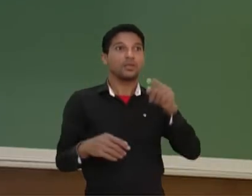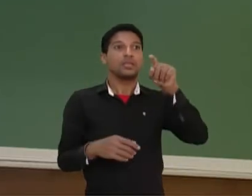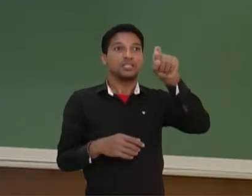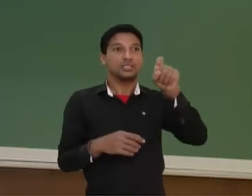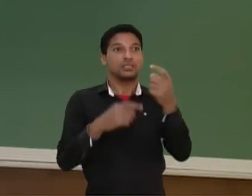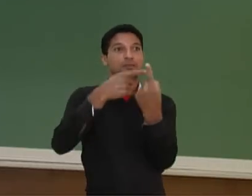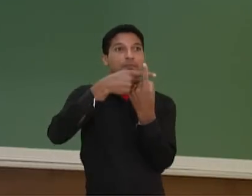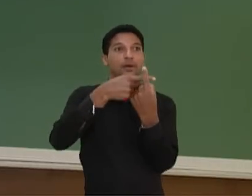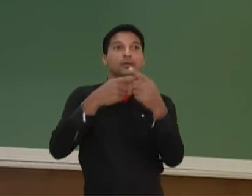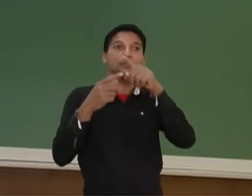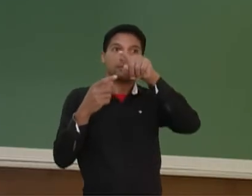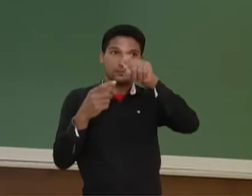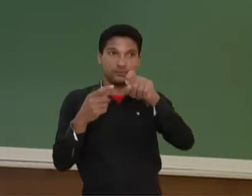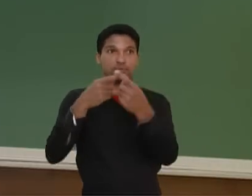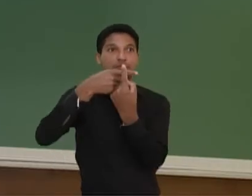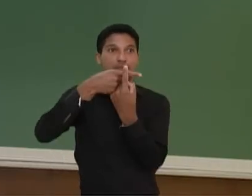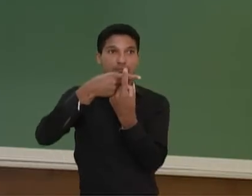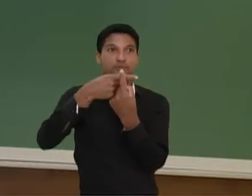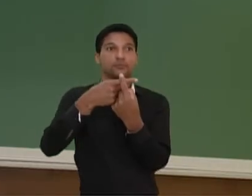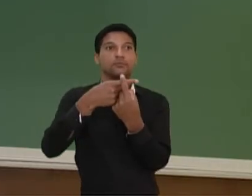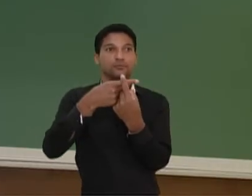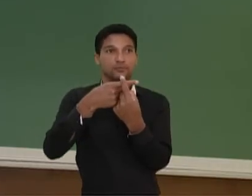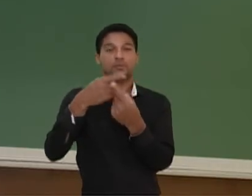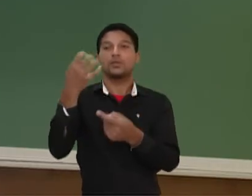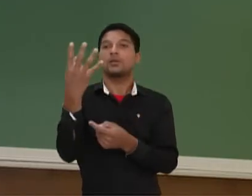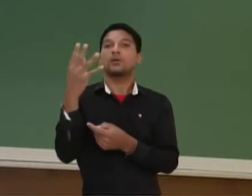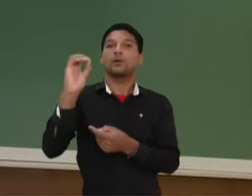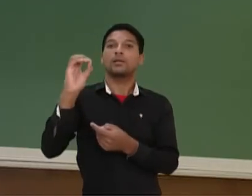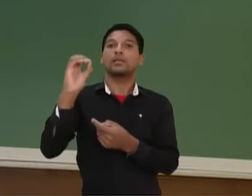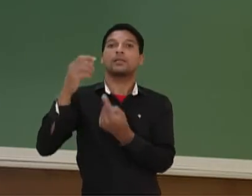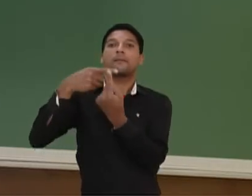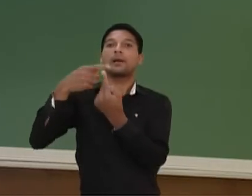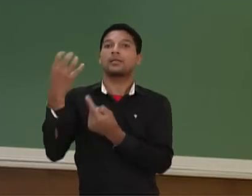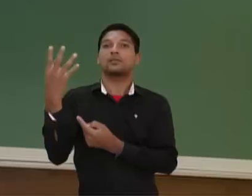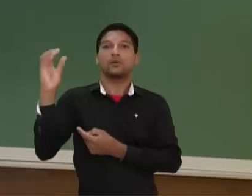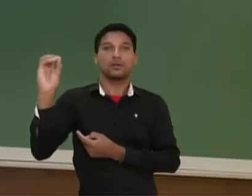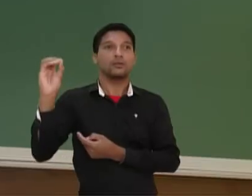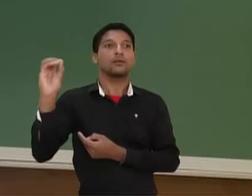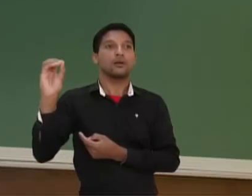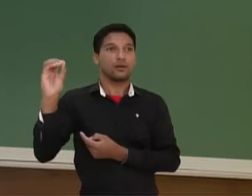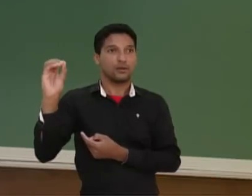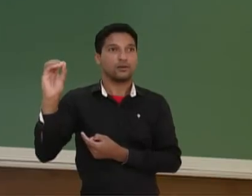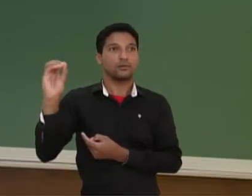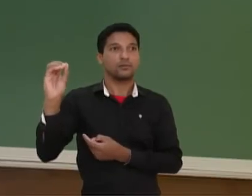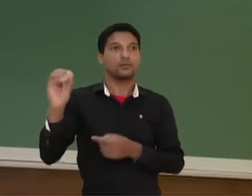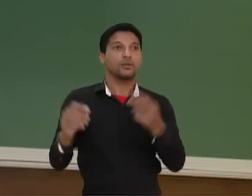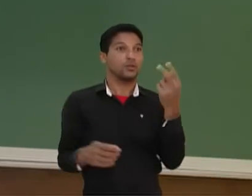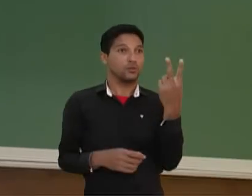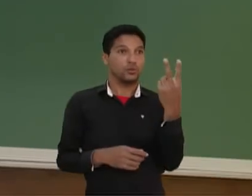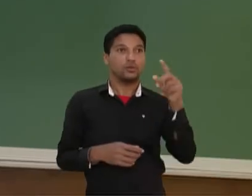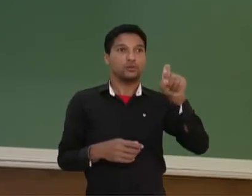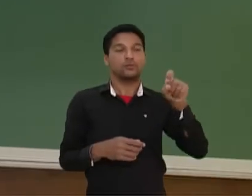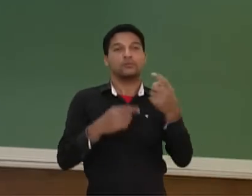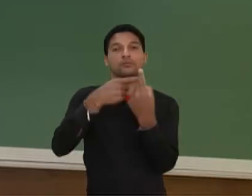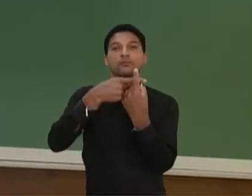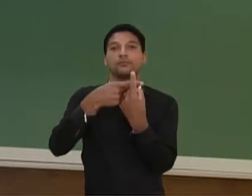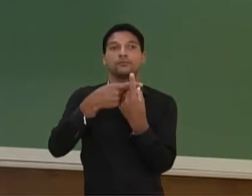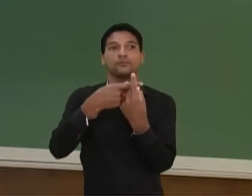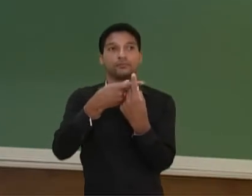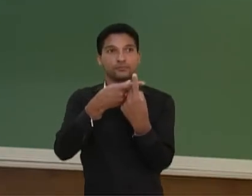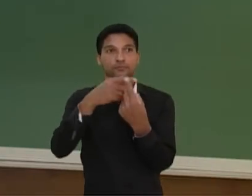40 mais 40 é 80. Esse 80 ele vai para o outro lado menos. Tá? Esse menos 3 aqui ele sobrou.